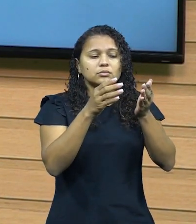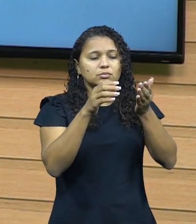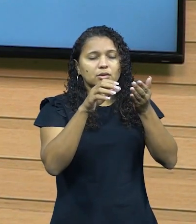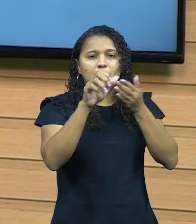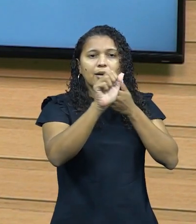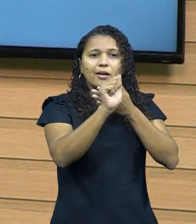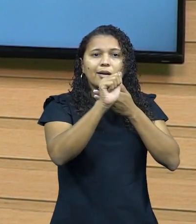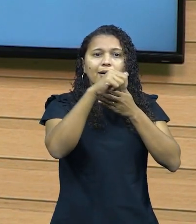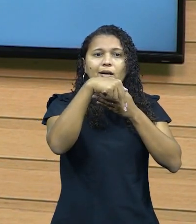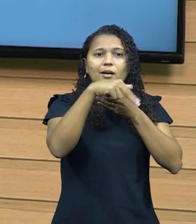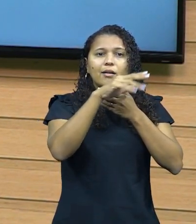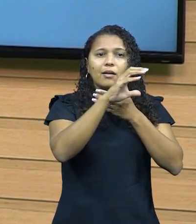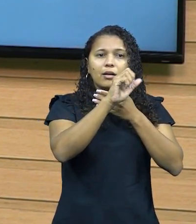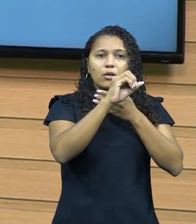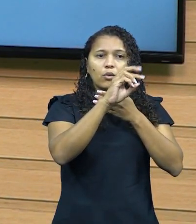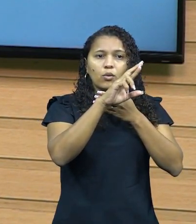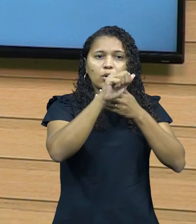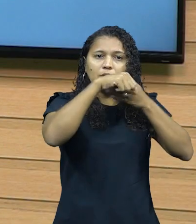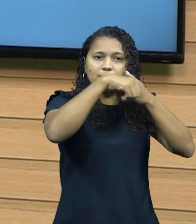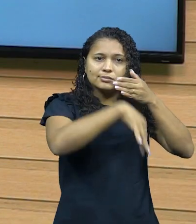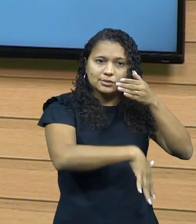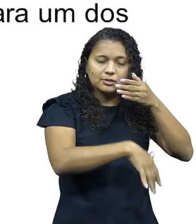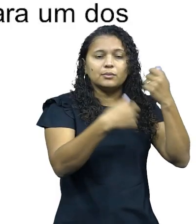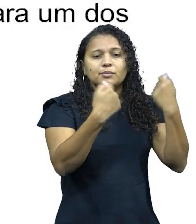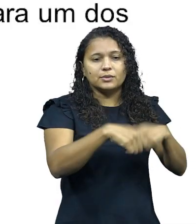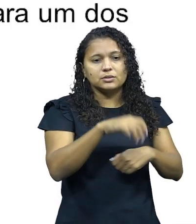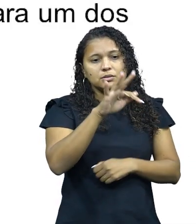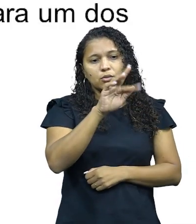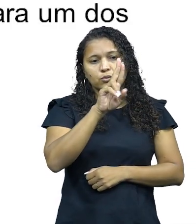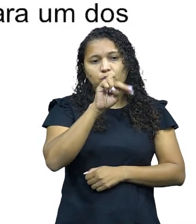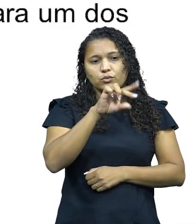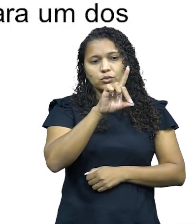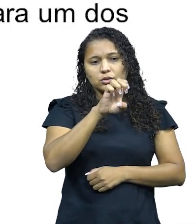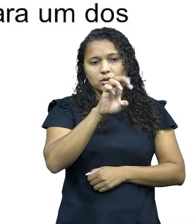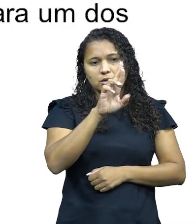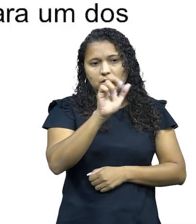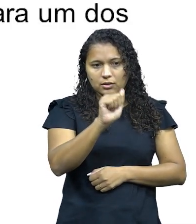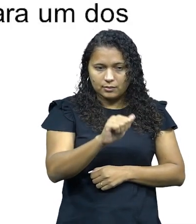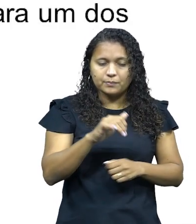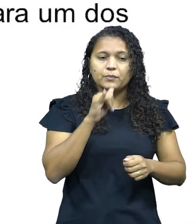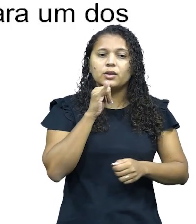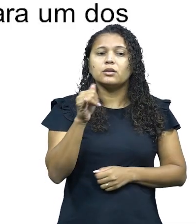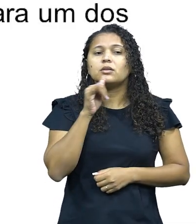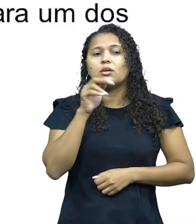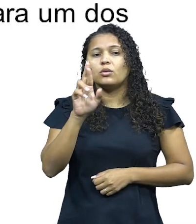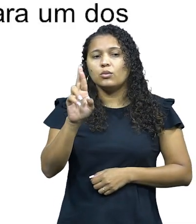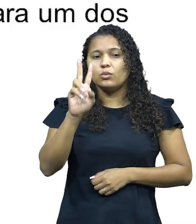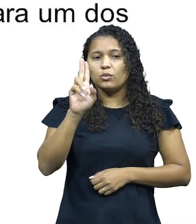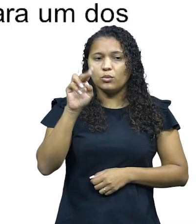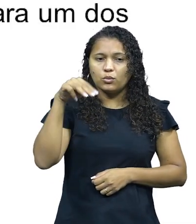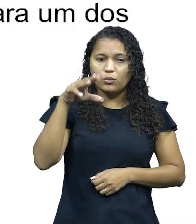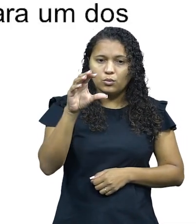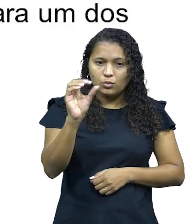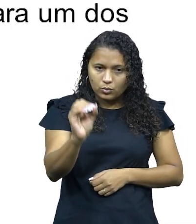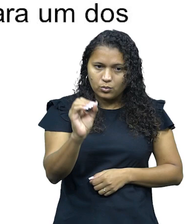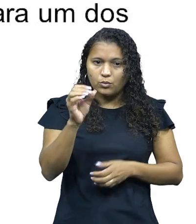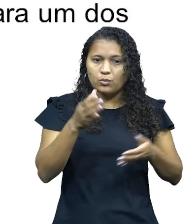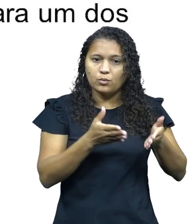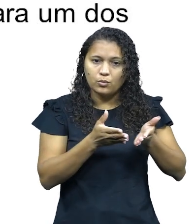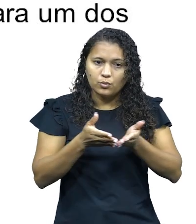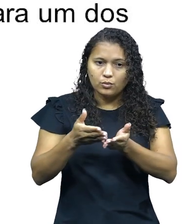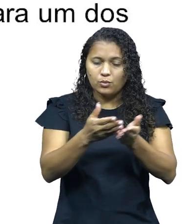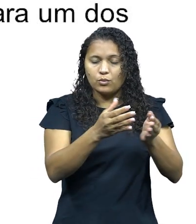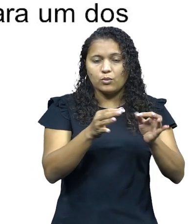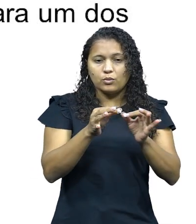a âncora, você vai fundear. Rumo significa o trajeto real